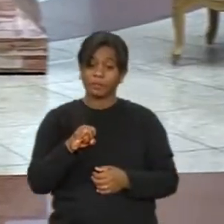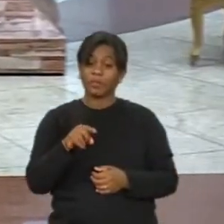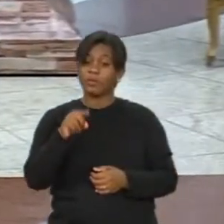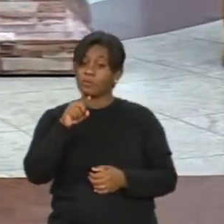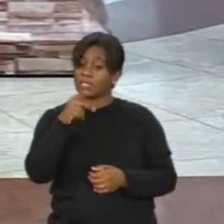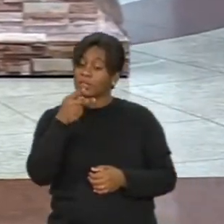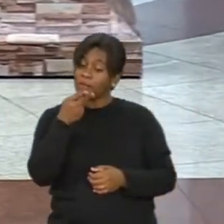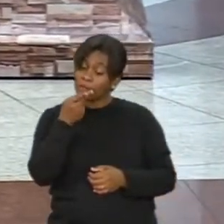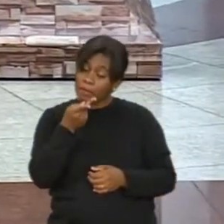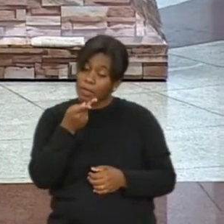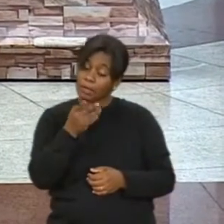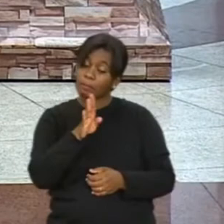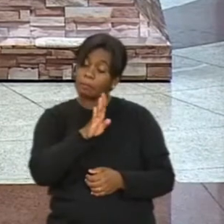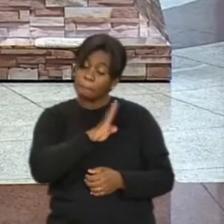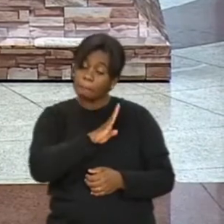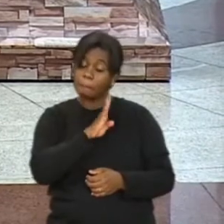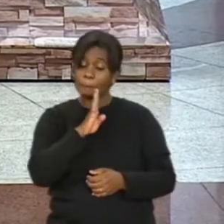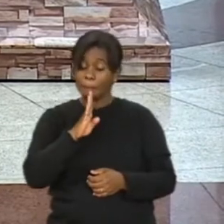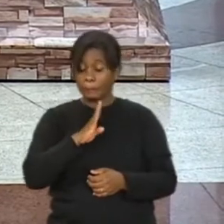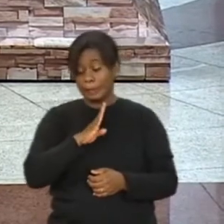você diz assim, bispo,